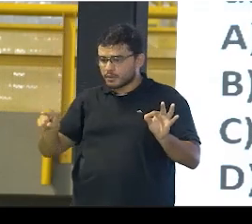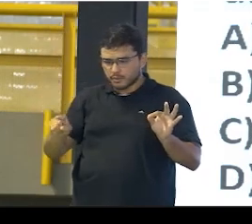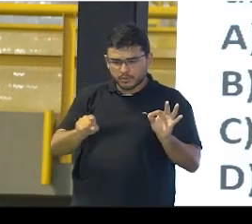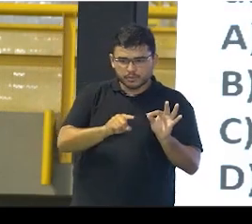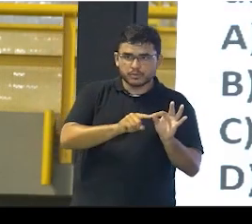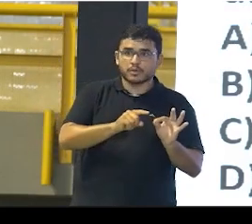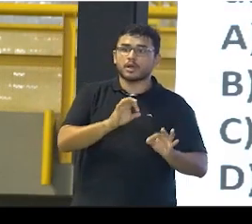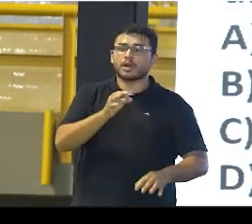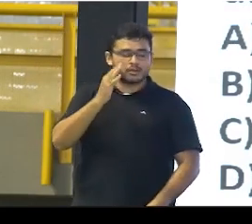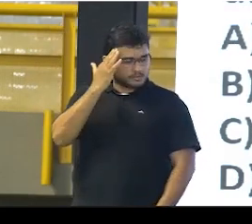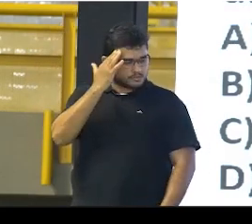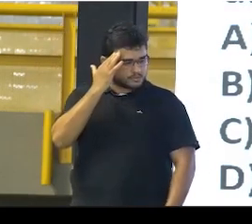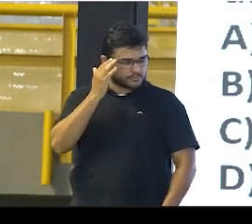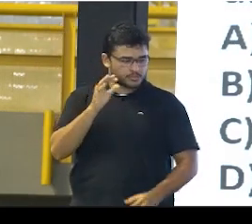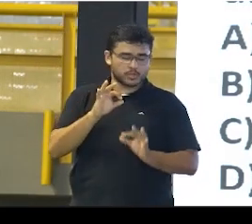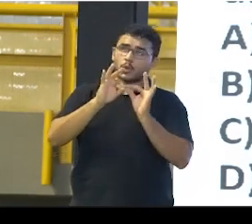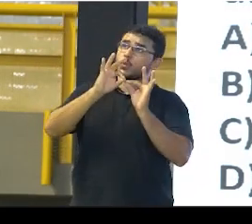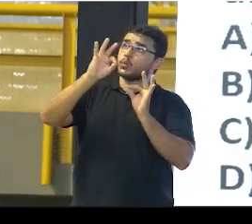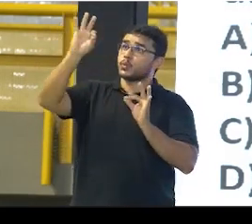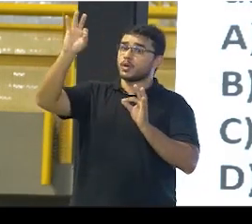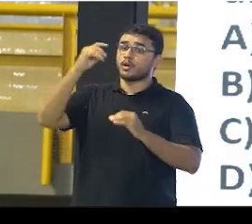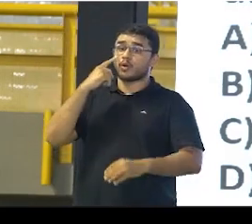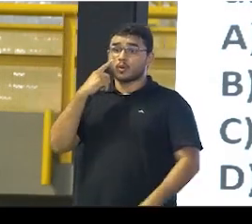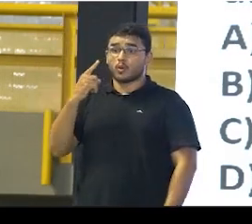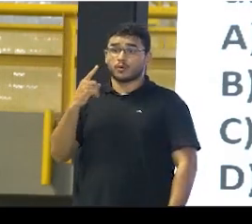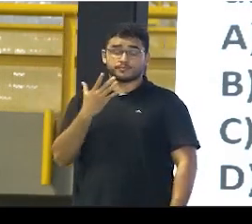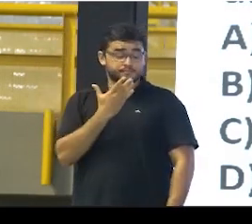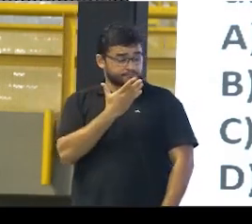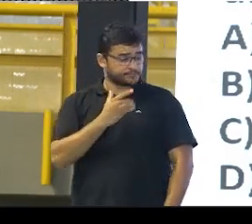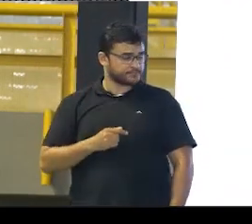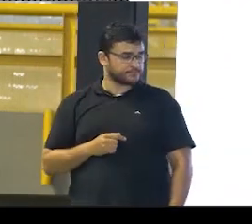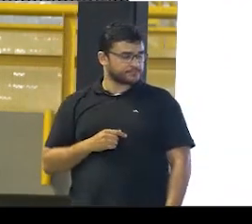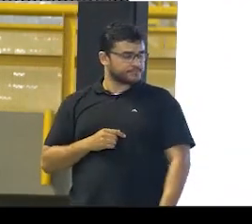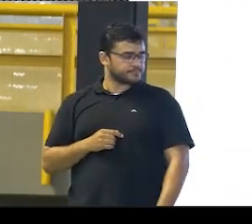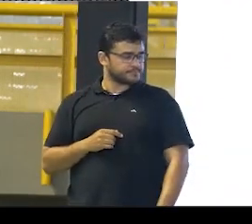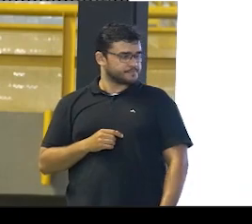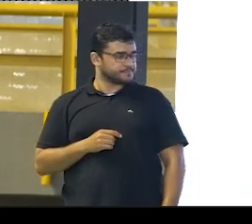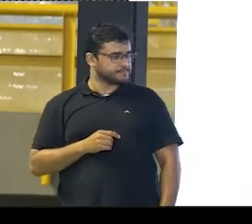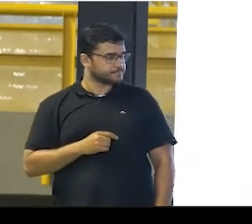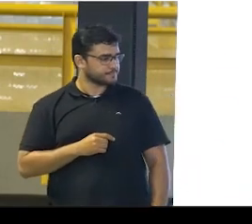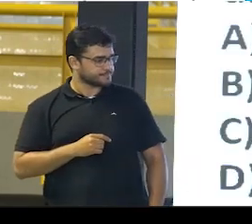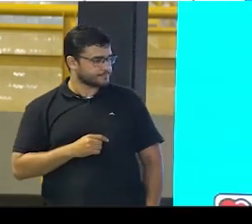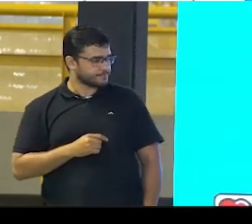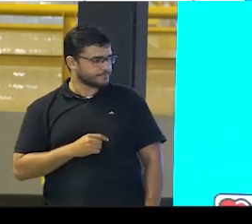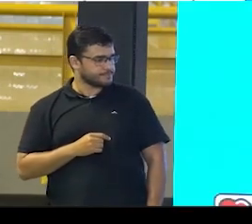4, 5, é importante também que eu tenha o conhecimento do que é seno,